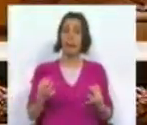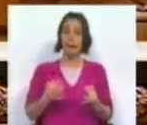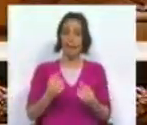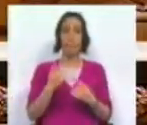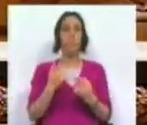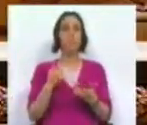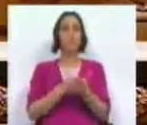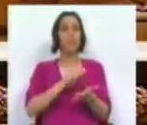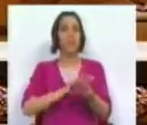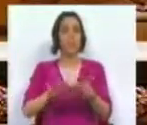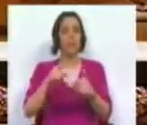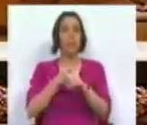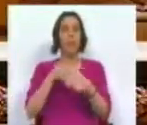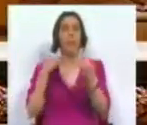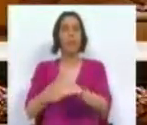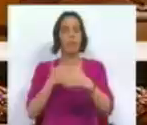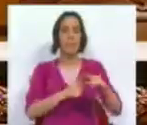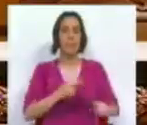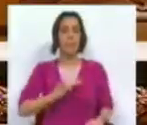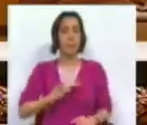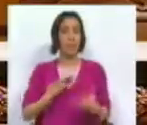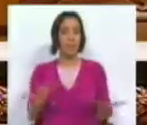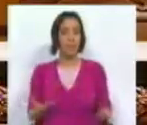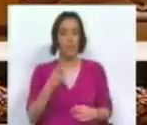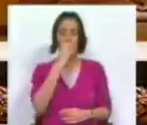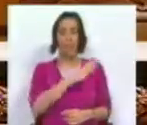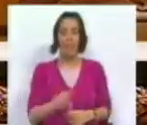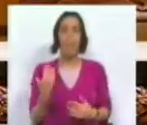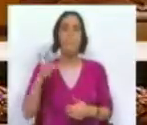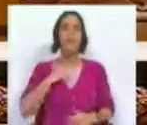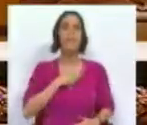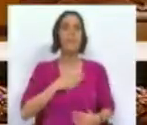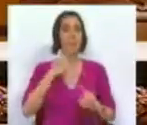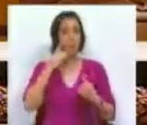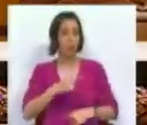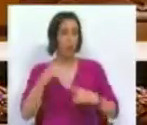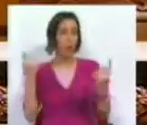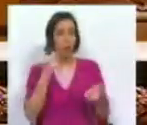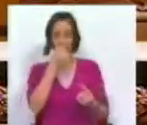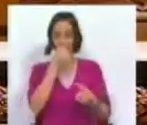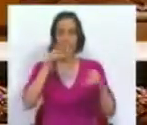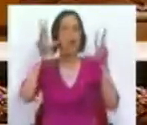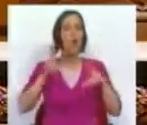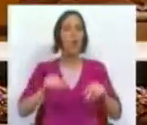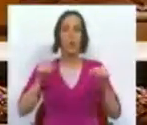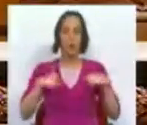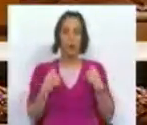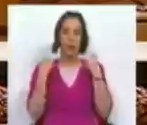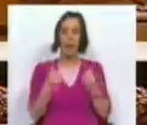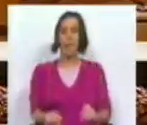sido isentada de cumprir os limites do endividamento aplicados às demais empresas públicas, nunca foi